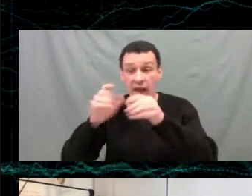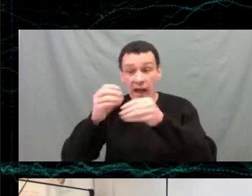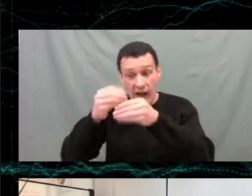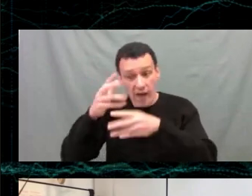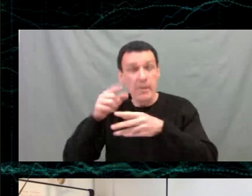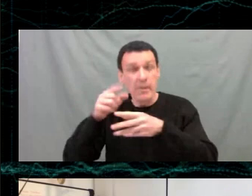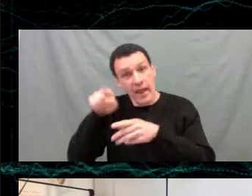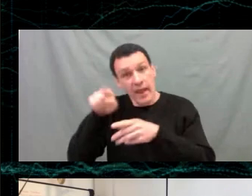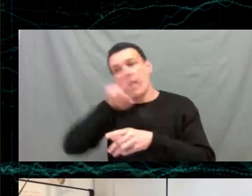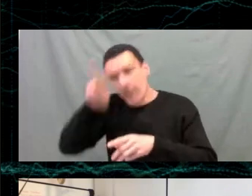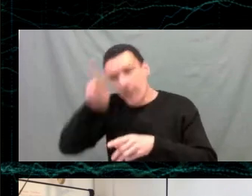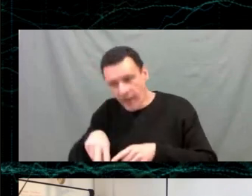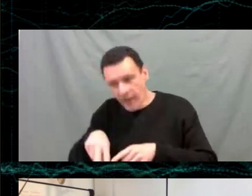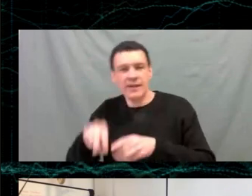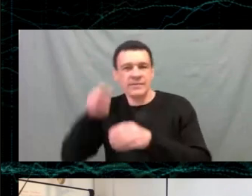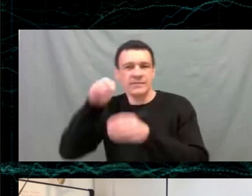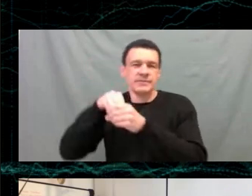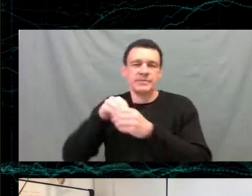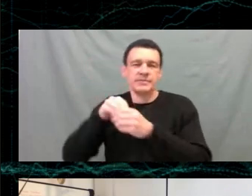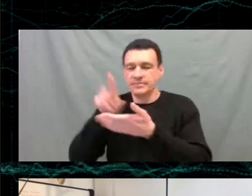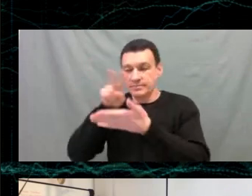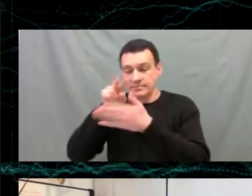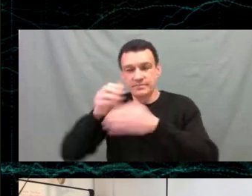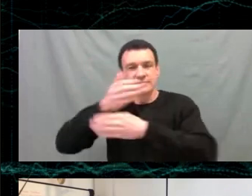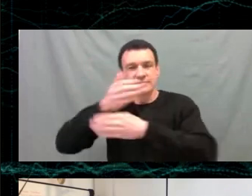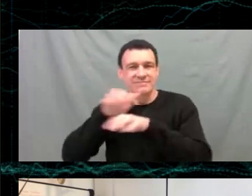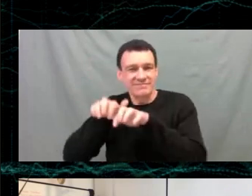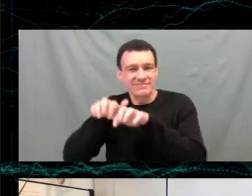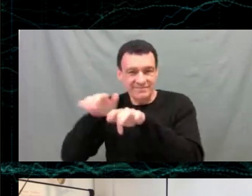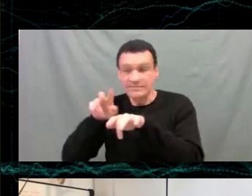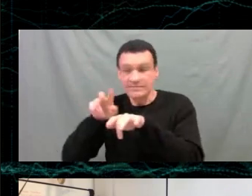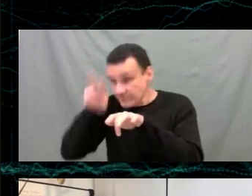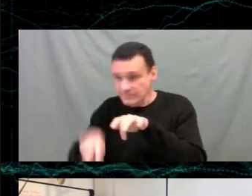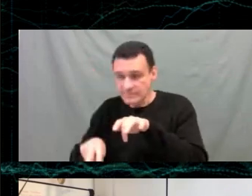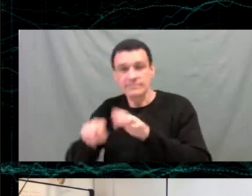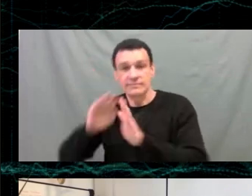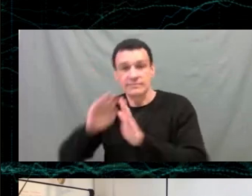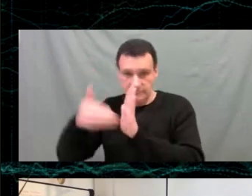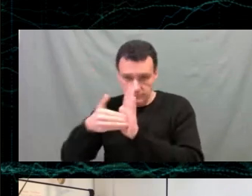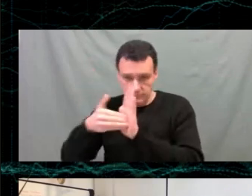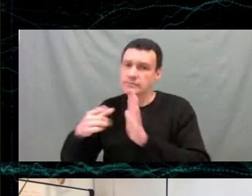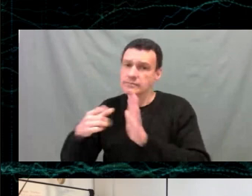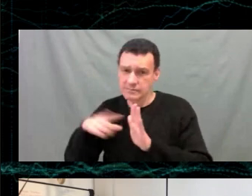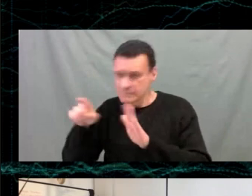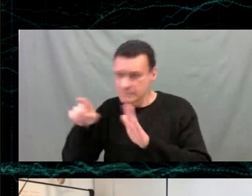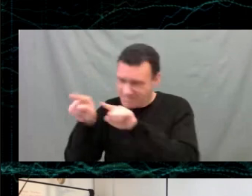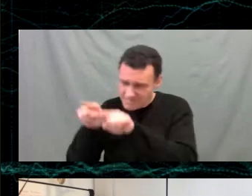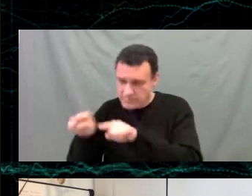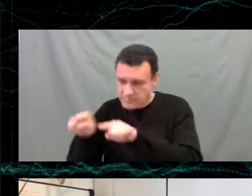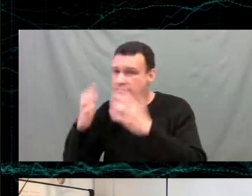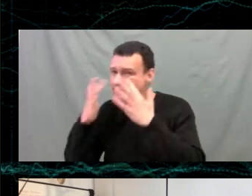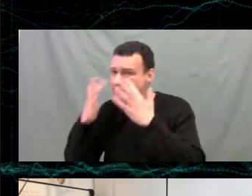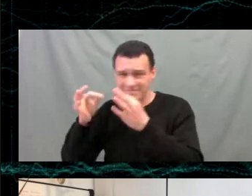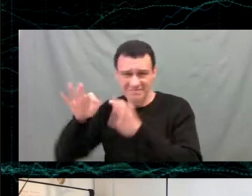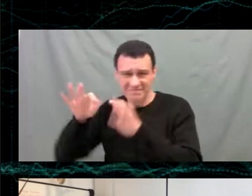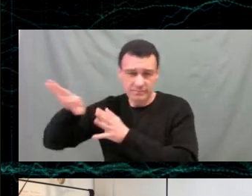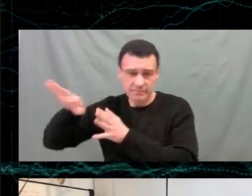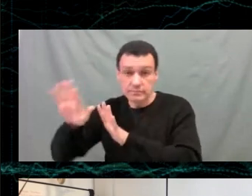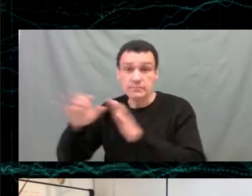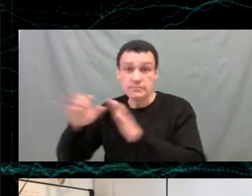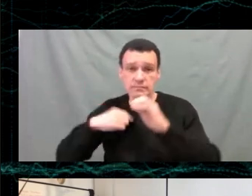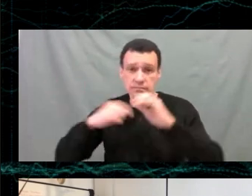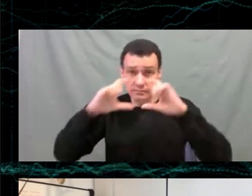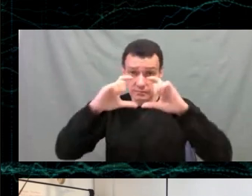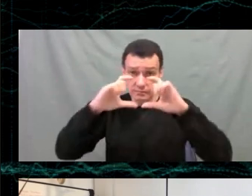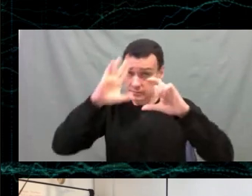interessante que tem nesse arquivo. A gente tem alguns locals, mas não foca nisso agora. A gente tem um outro bloquinho aqui que é o